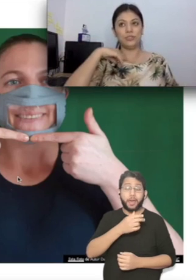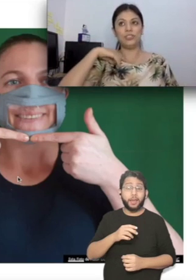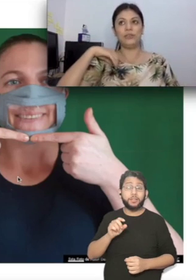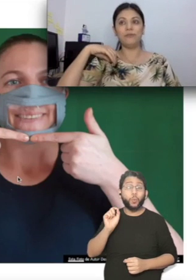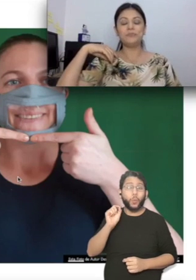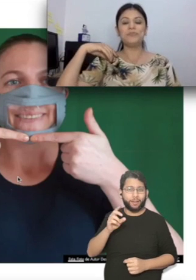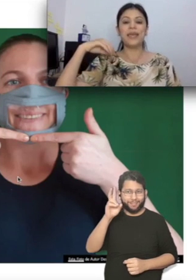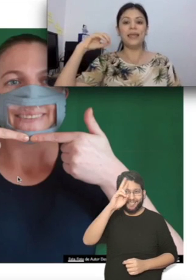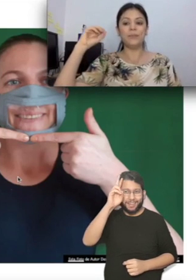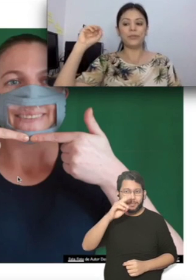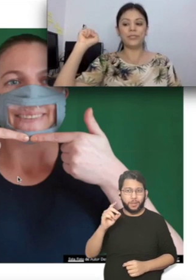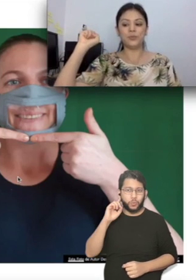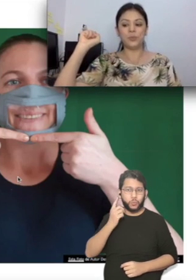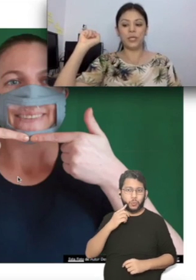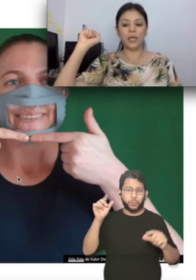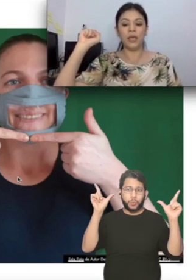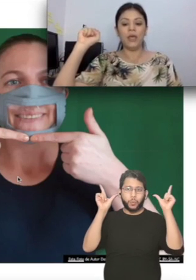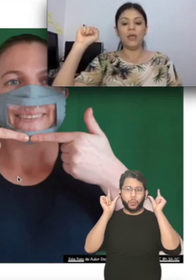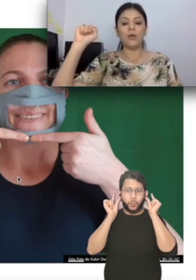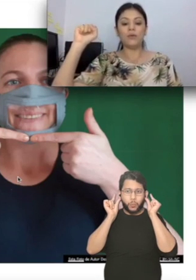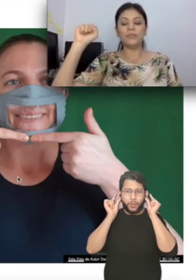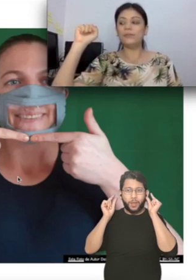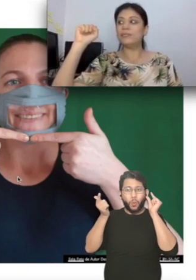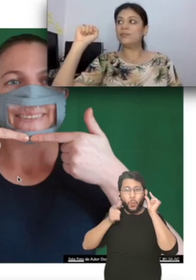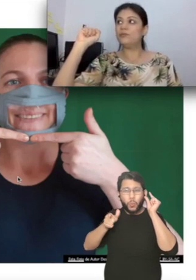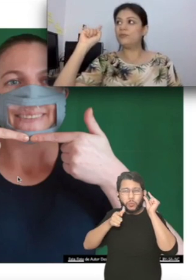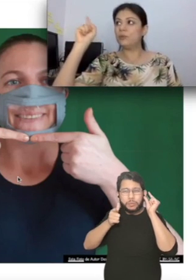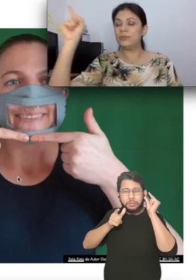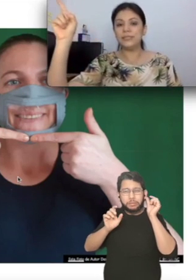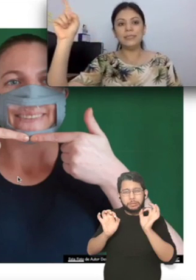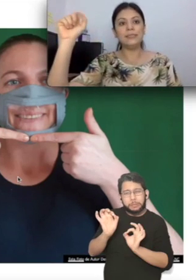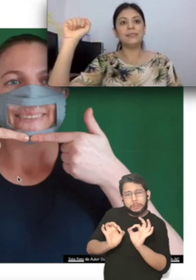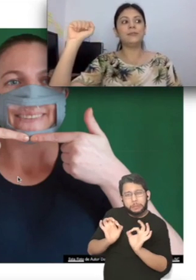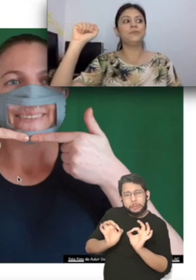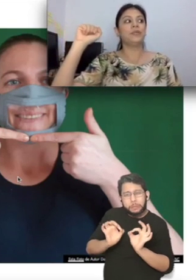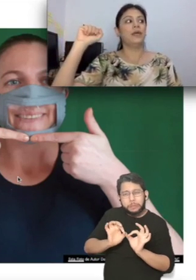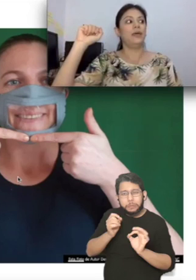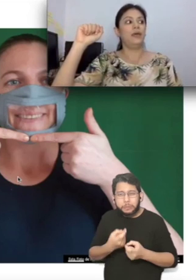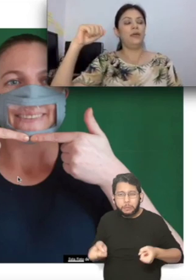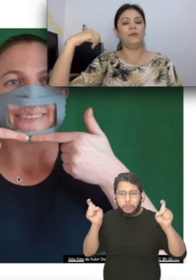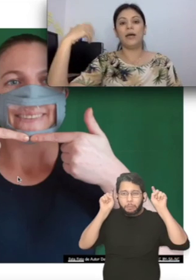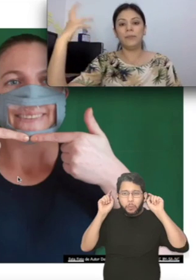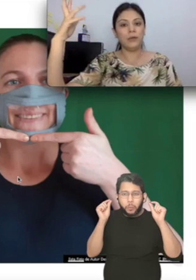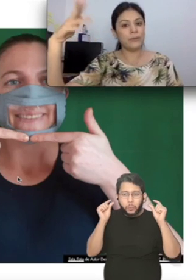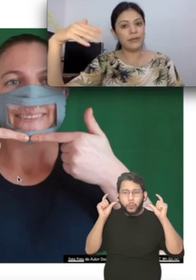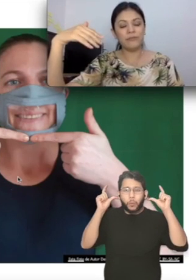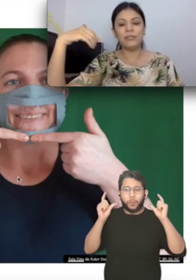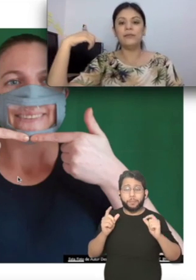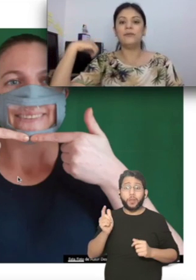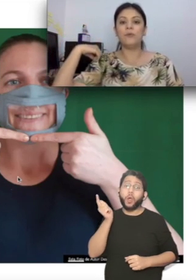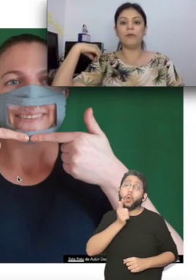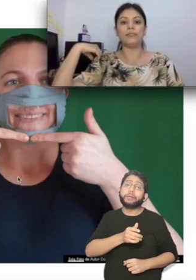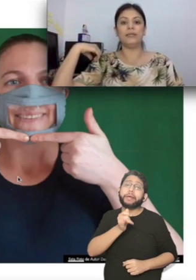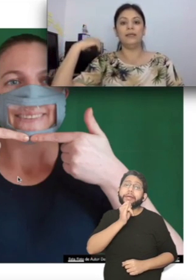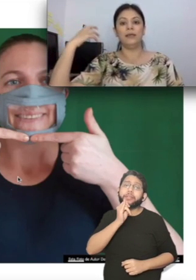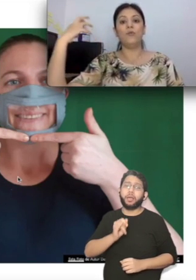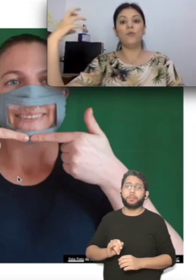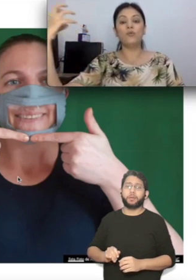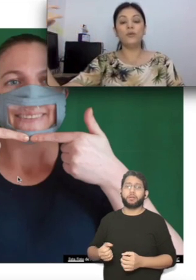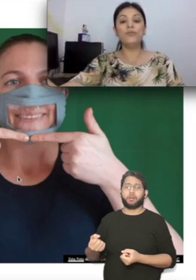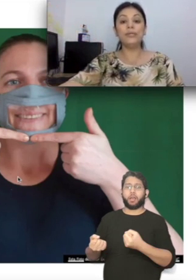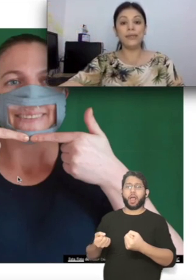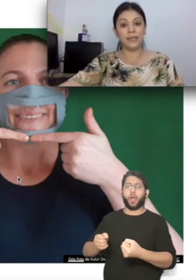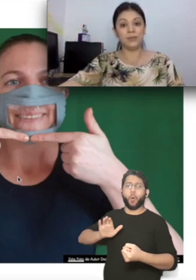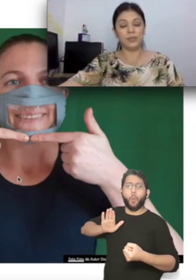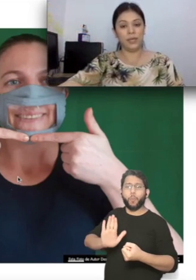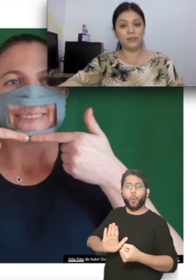resíduo auditivo, ela é importante porque eu consigo às vezes ouvir uma buzina, um caminhão que está vindo, alguma coisa, um